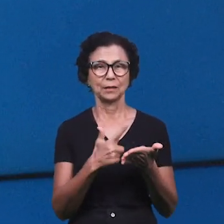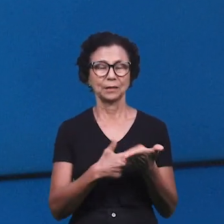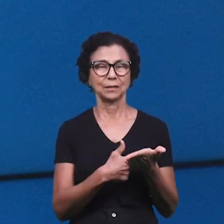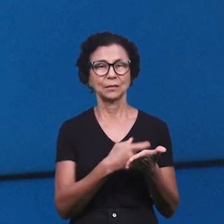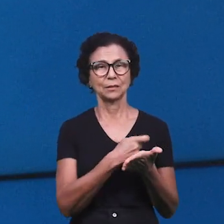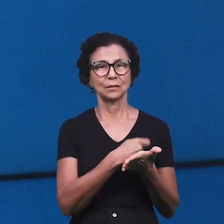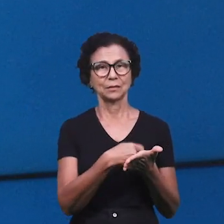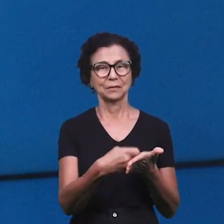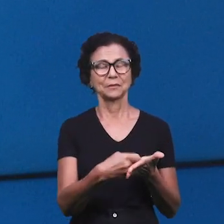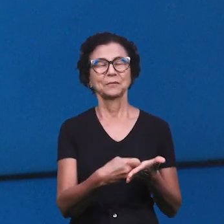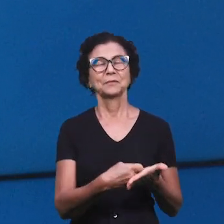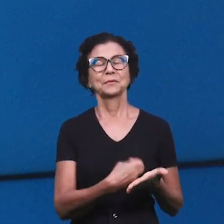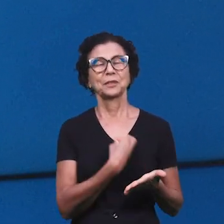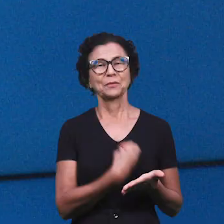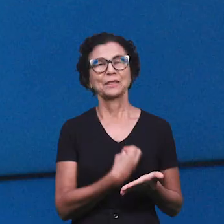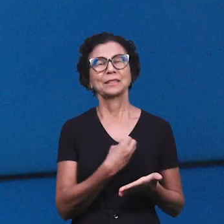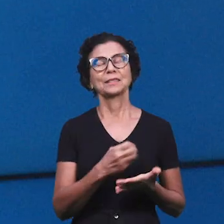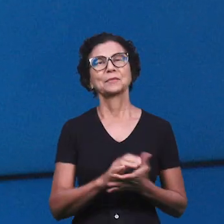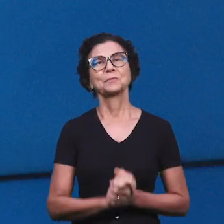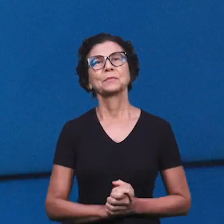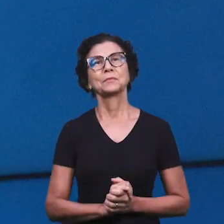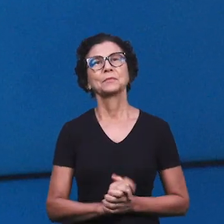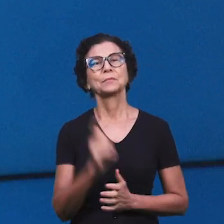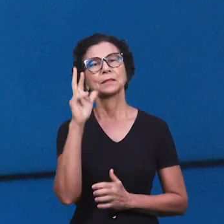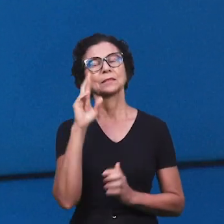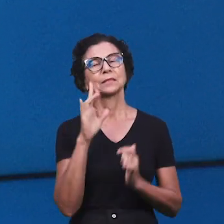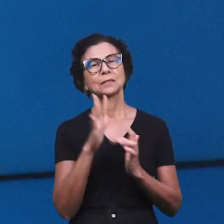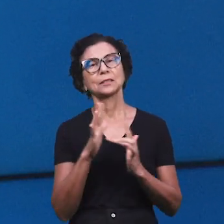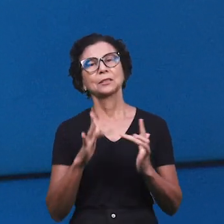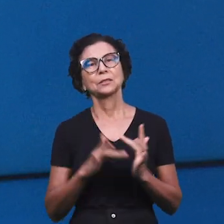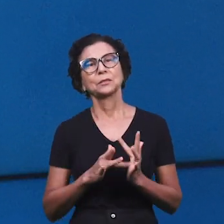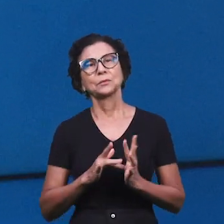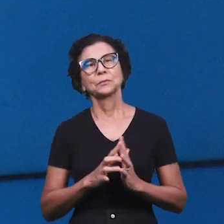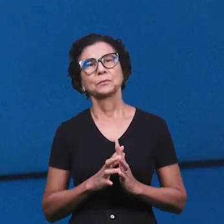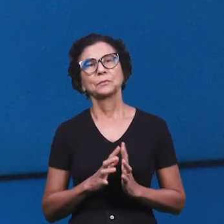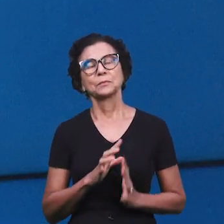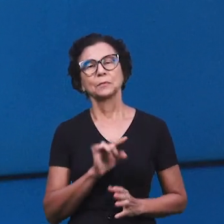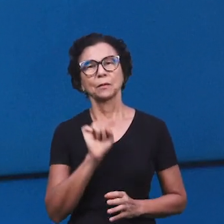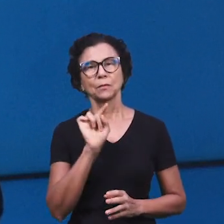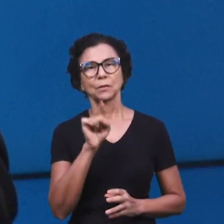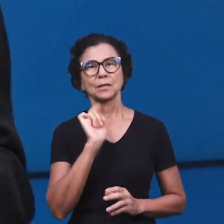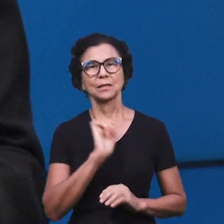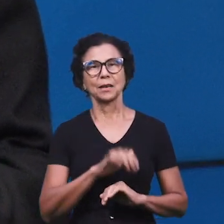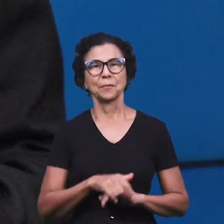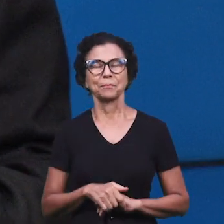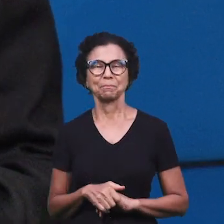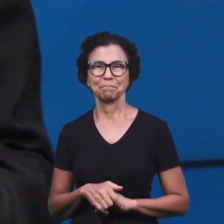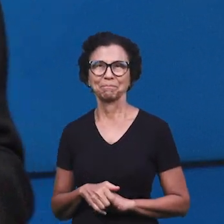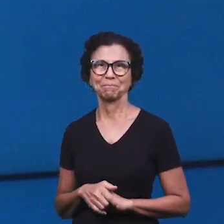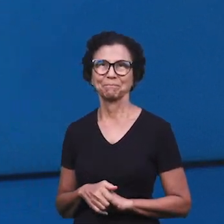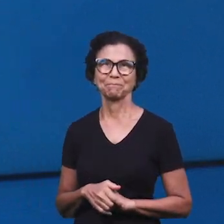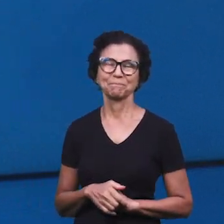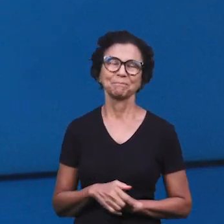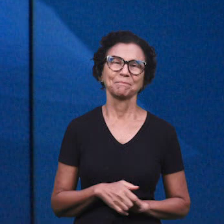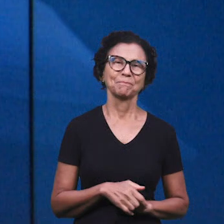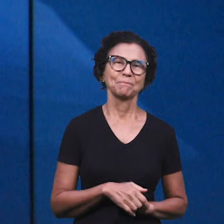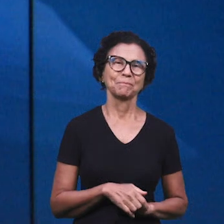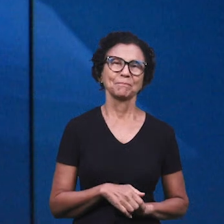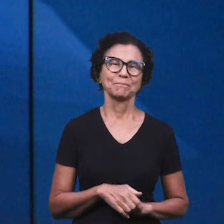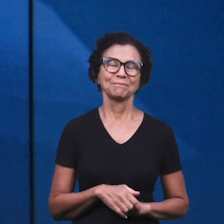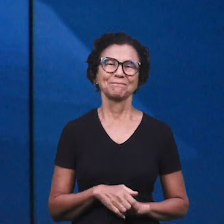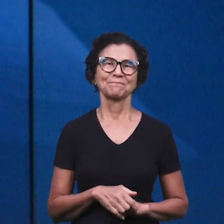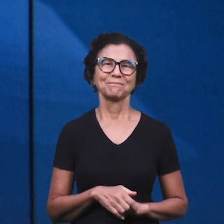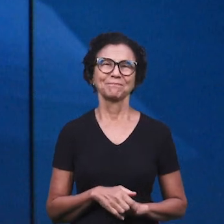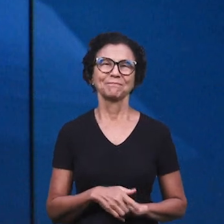aí onde você está em Cidade del Este. Muito bem colocado na sua resposta, glória a Jesus.